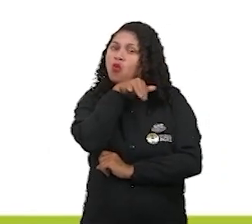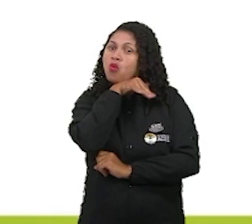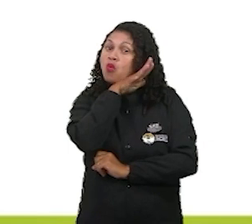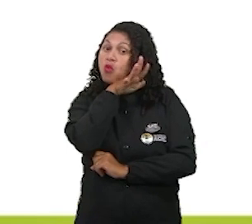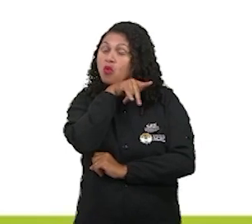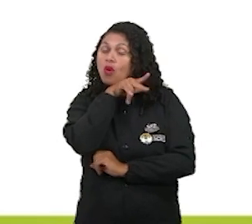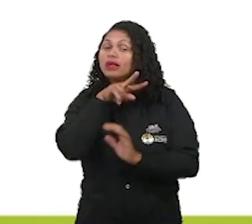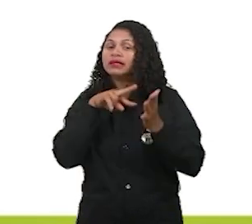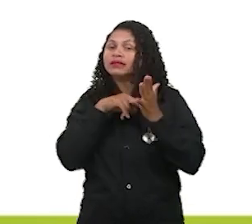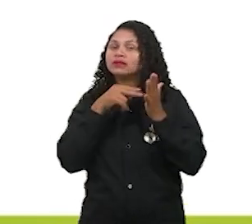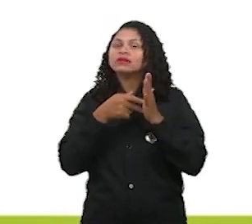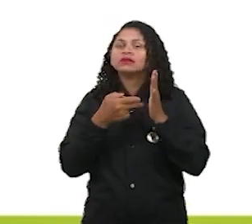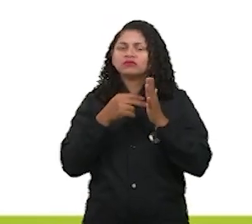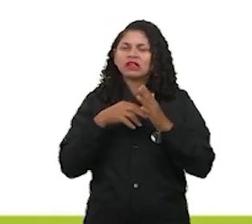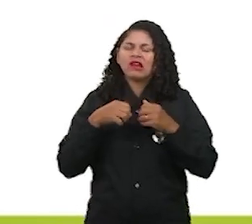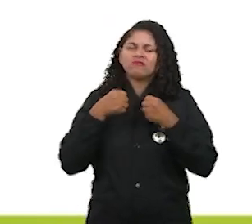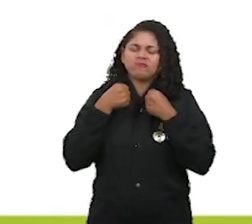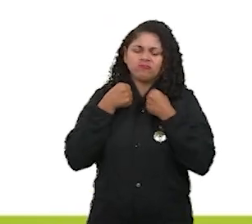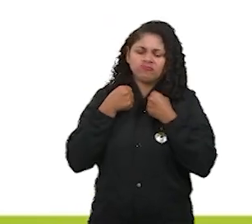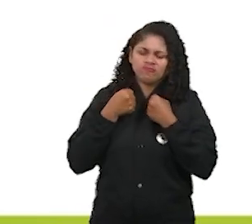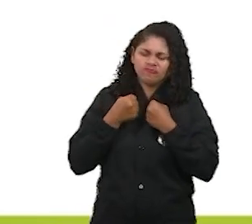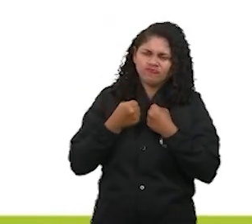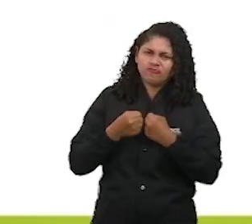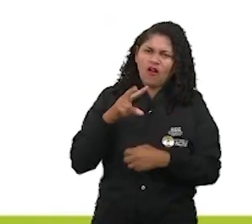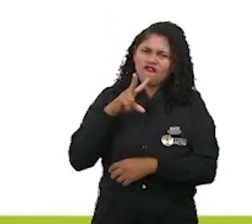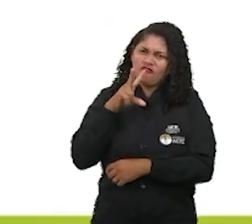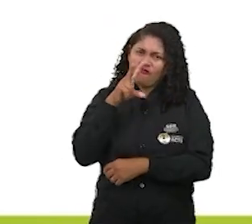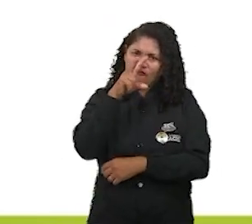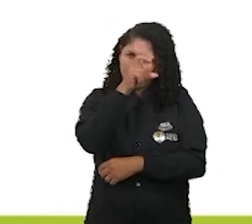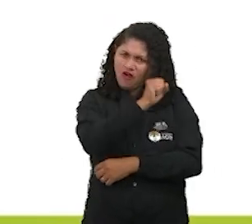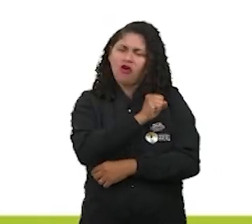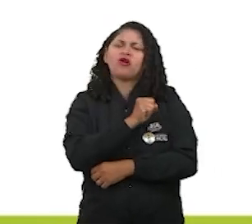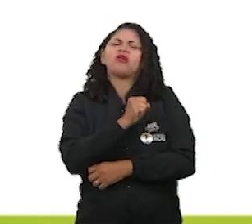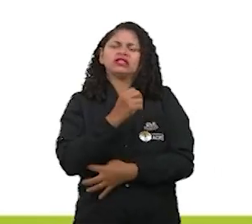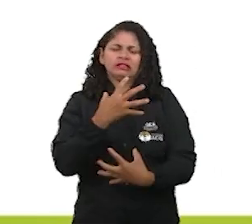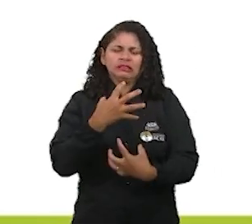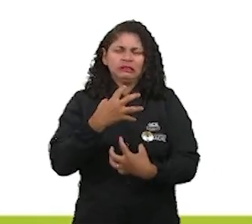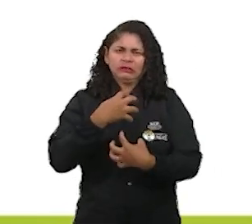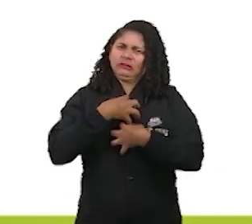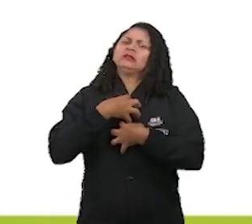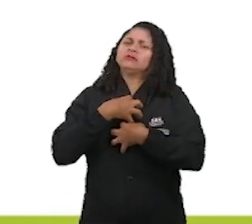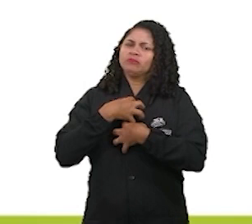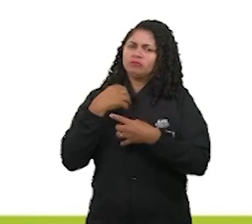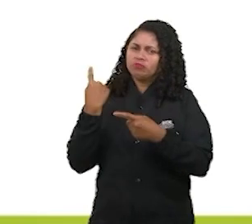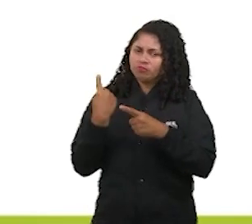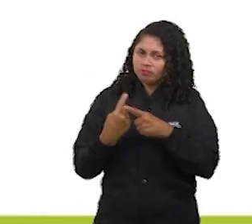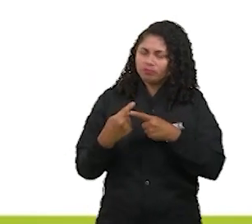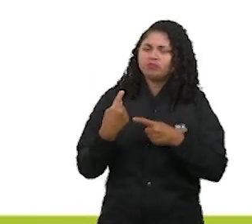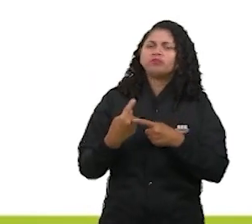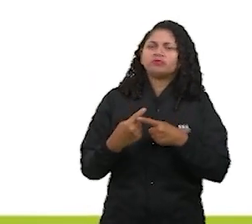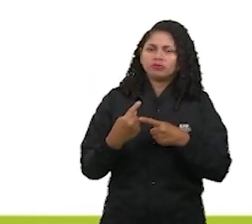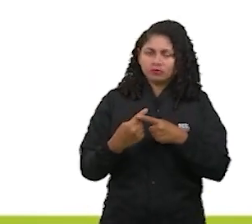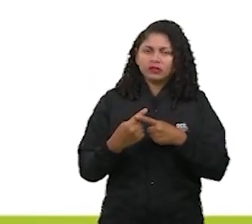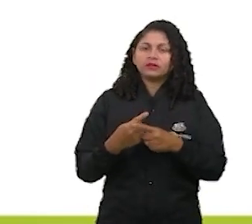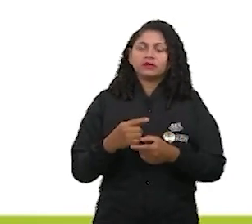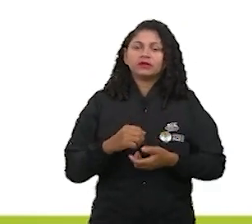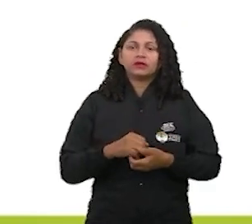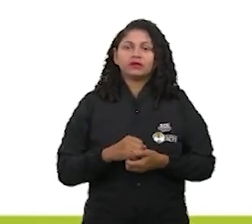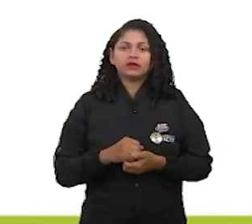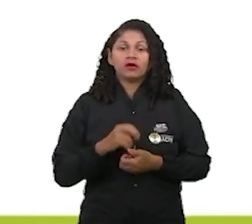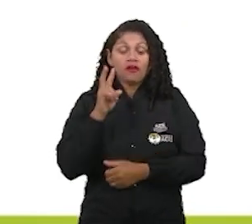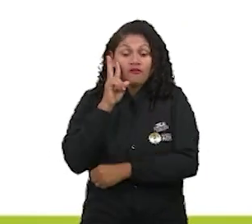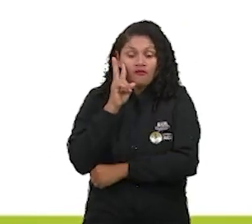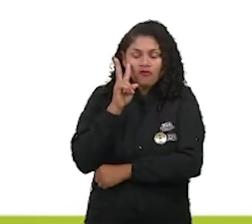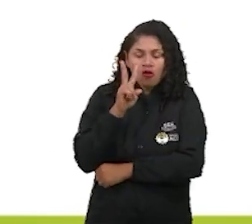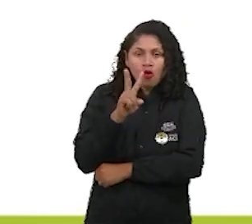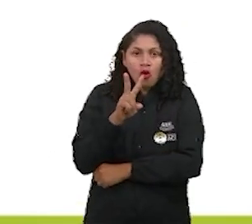é pesado esse poema, né? Como trata justamente de uma temática social, né, forte. Vi